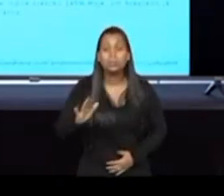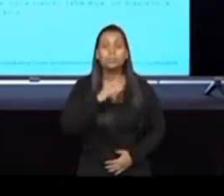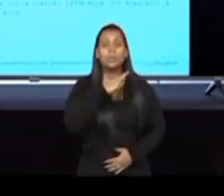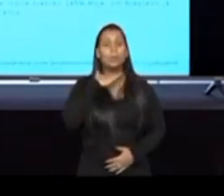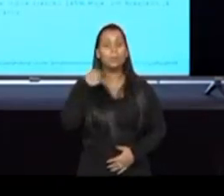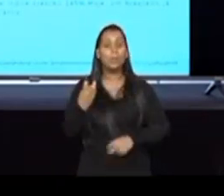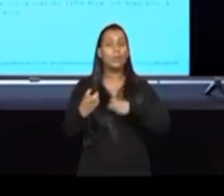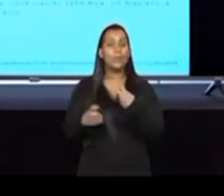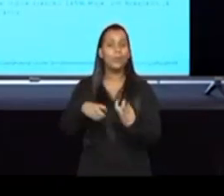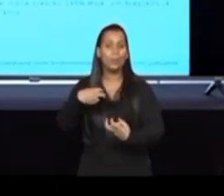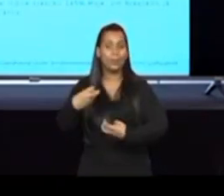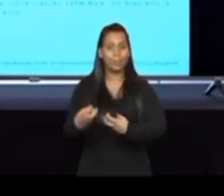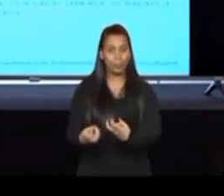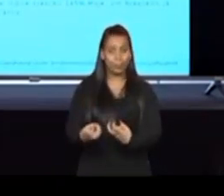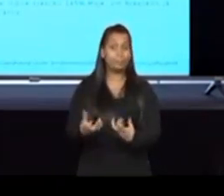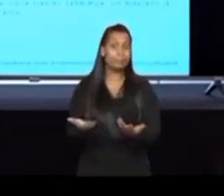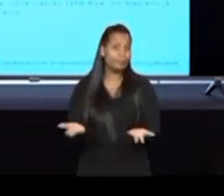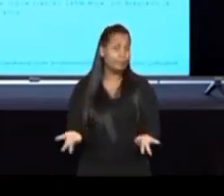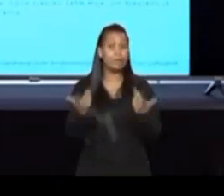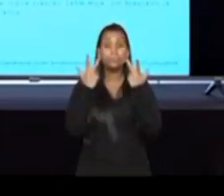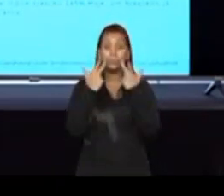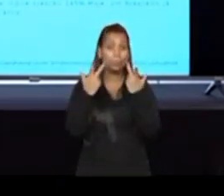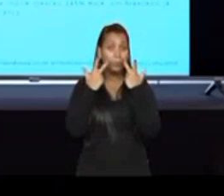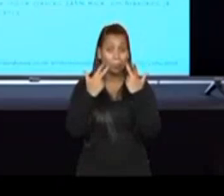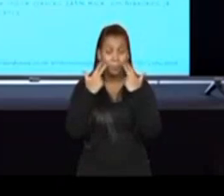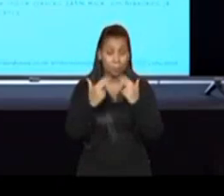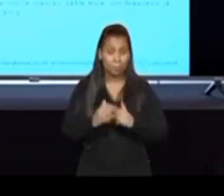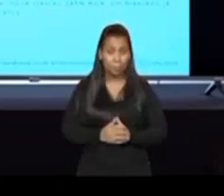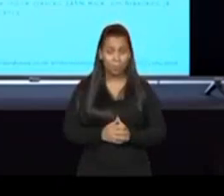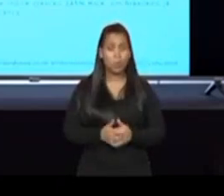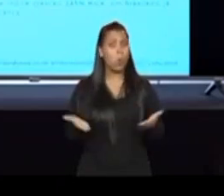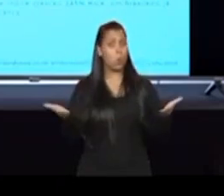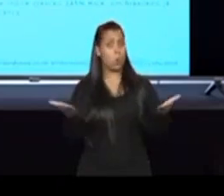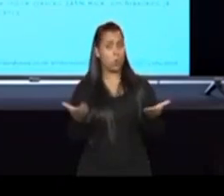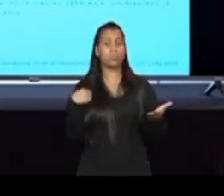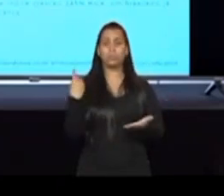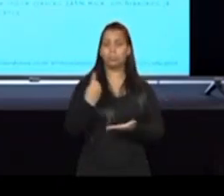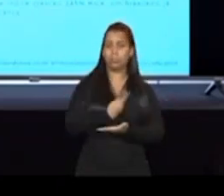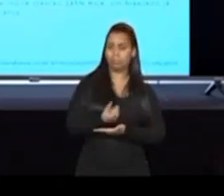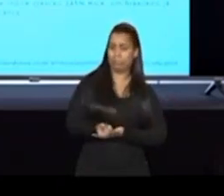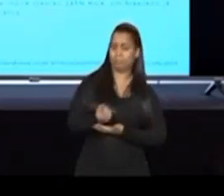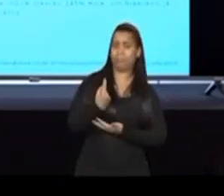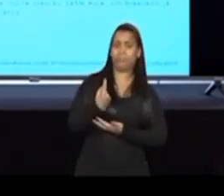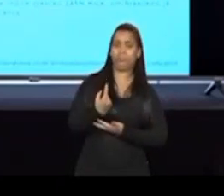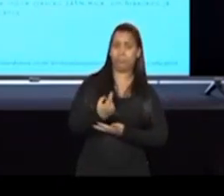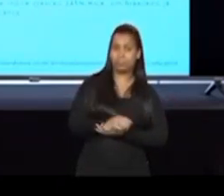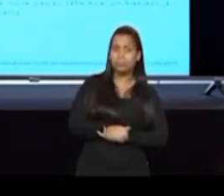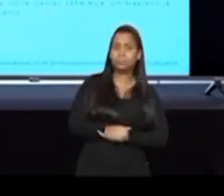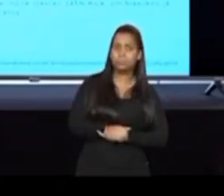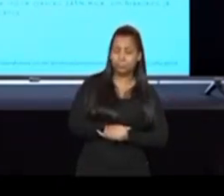crianças morriam no parto e era relativamente comum. Isso, hoje, para nós, é de se estranhar